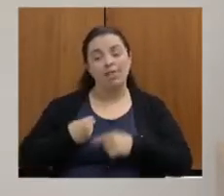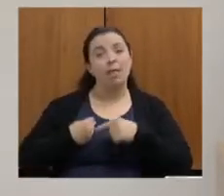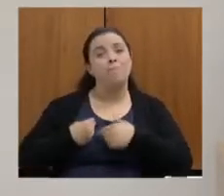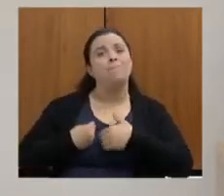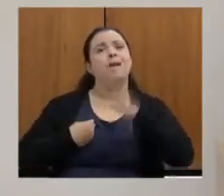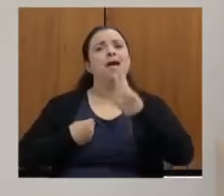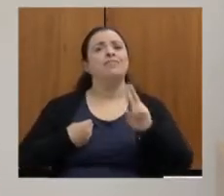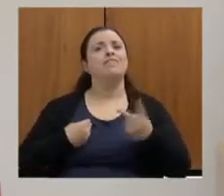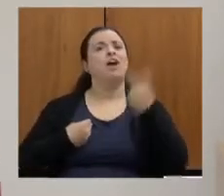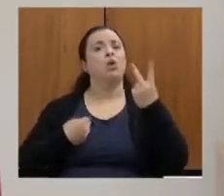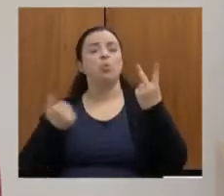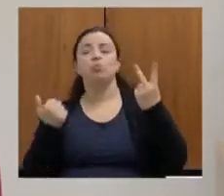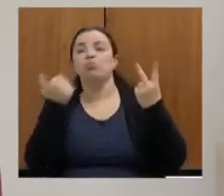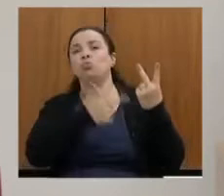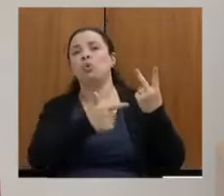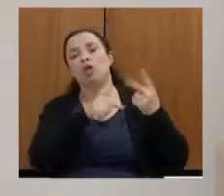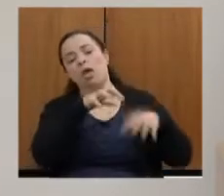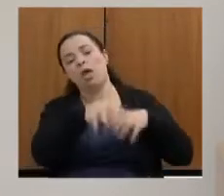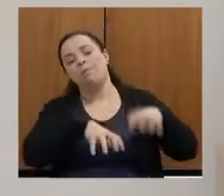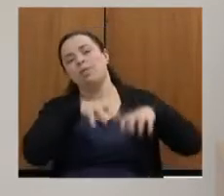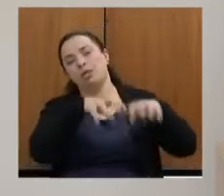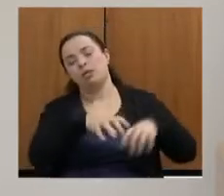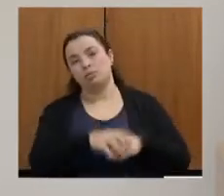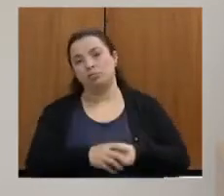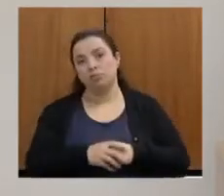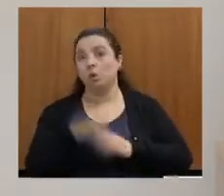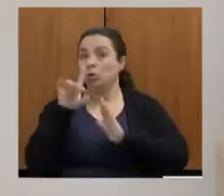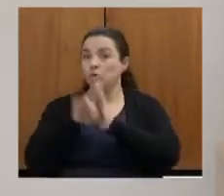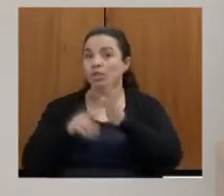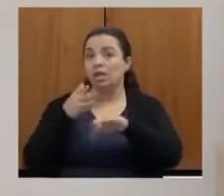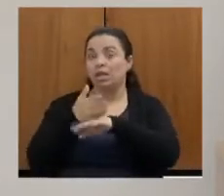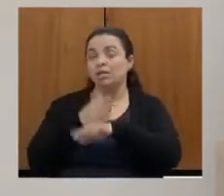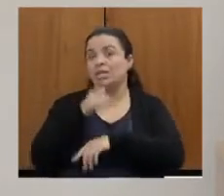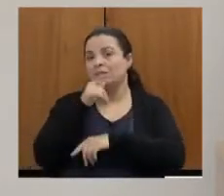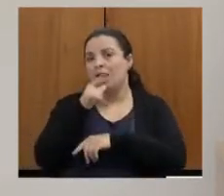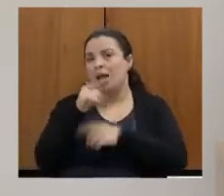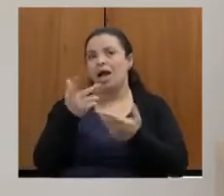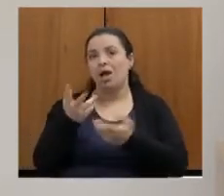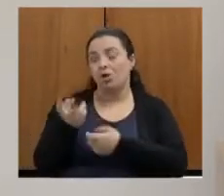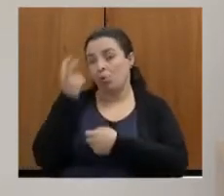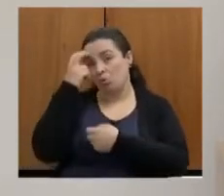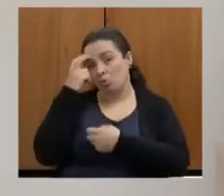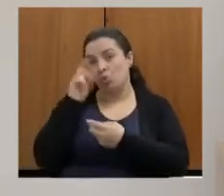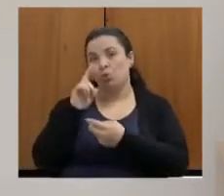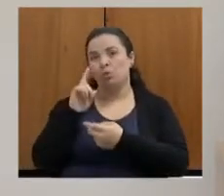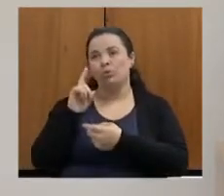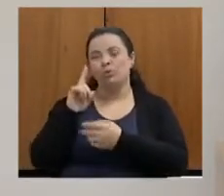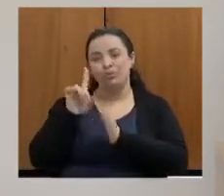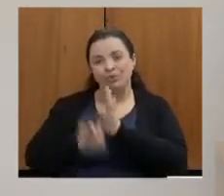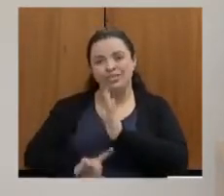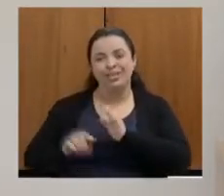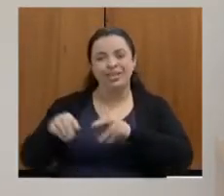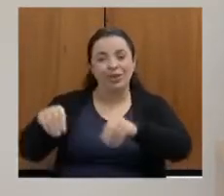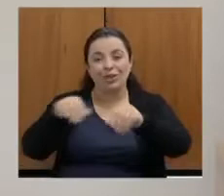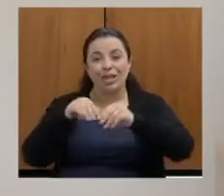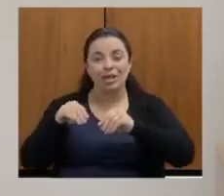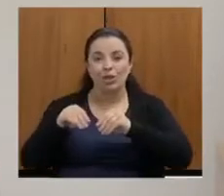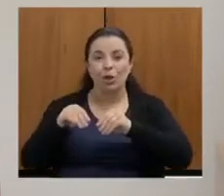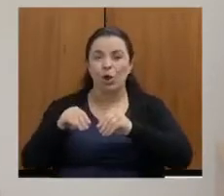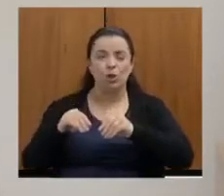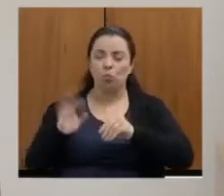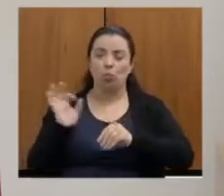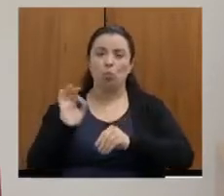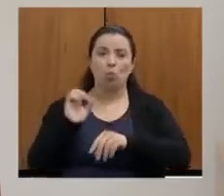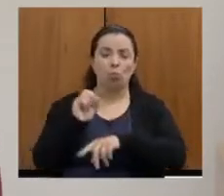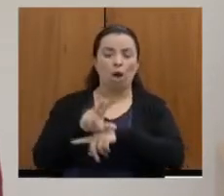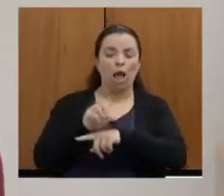qualquer mineração que o direito à água o direito à cultura o direito ao território livre da Lama tóxica